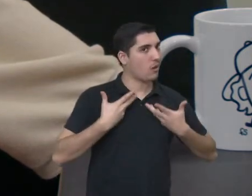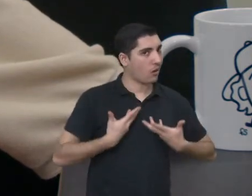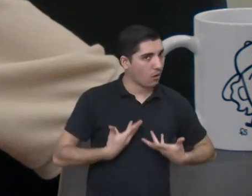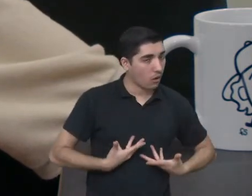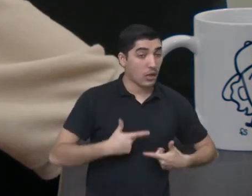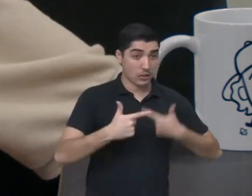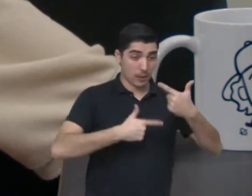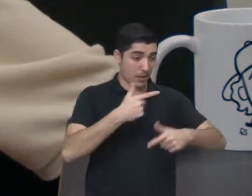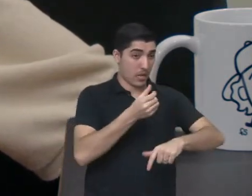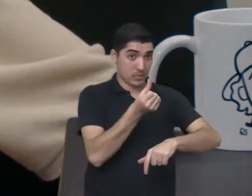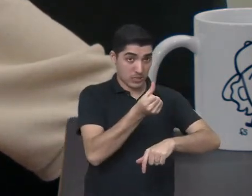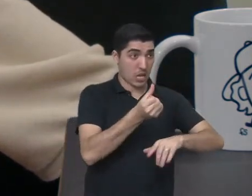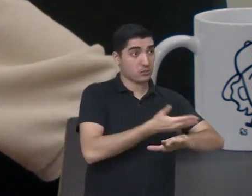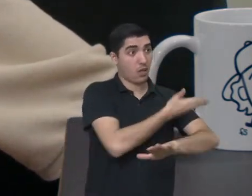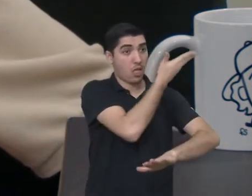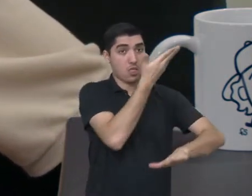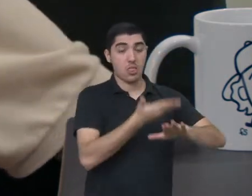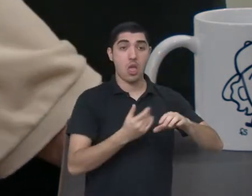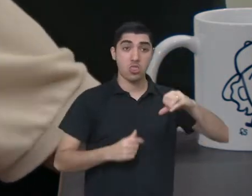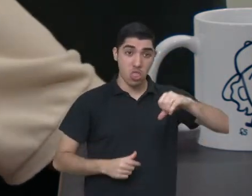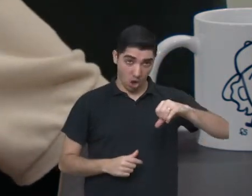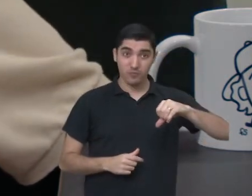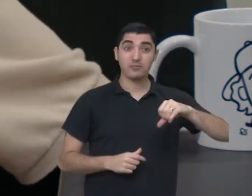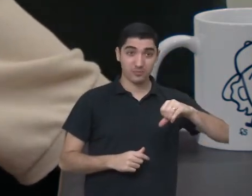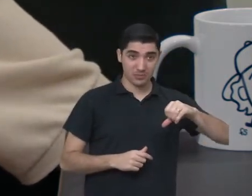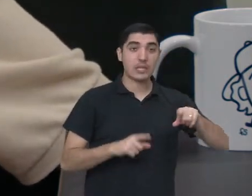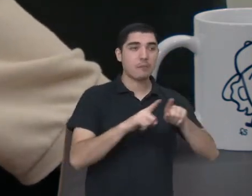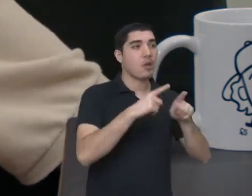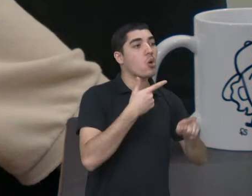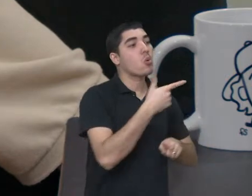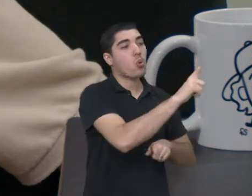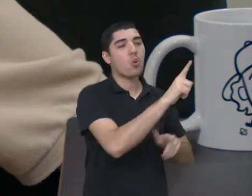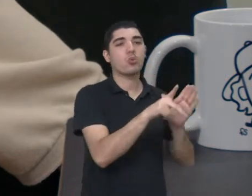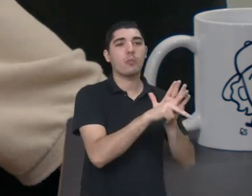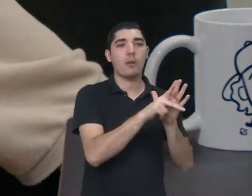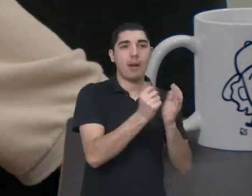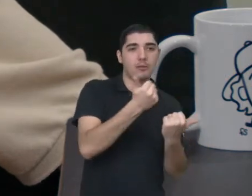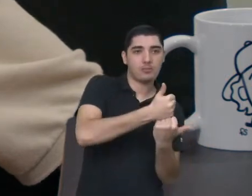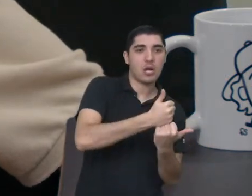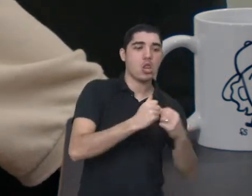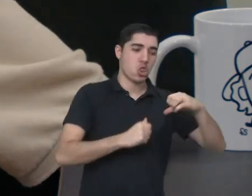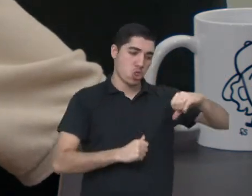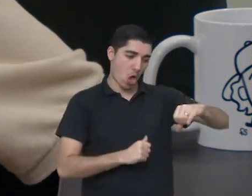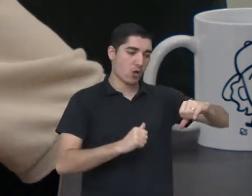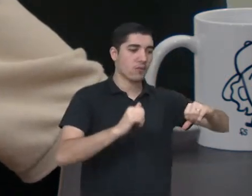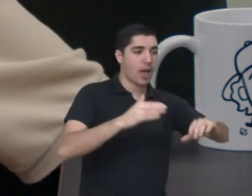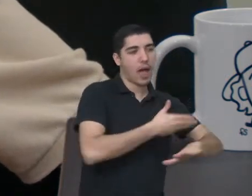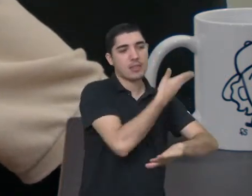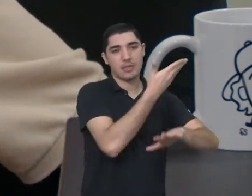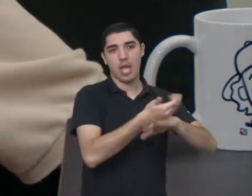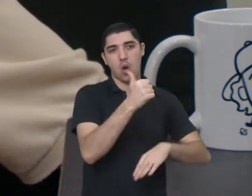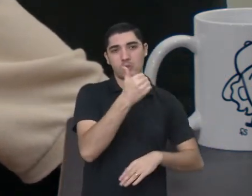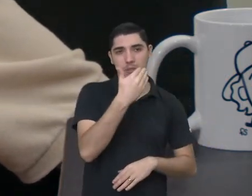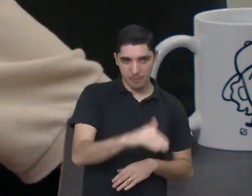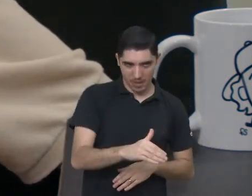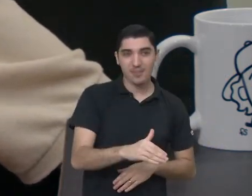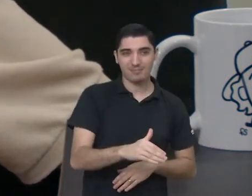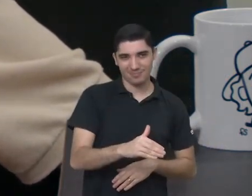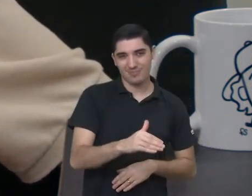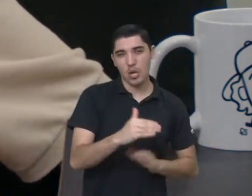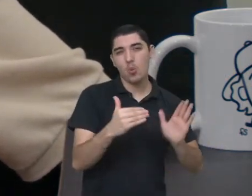quê? Aí eu abri o microfone, só vi um grito, ai! Tinham 3 mulheres na porta do vestiário, a hora que abriu o